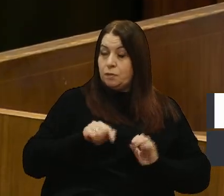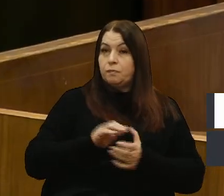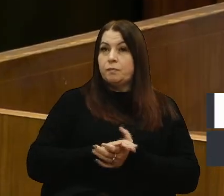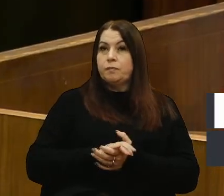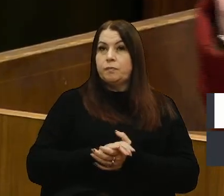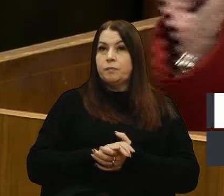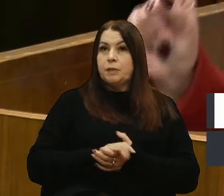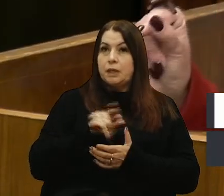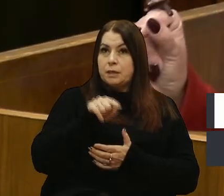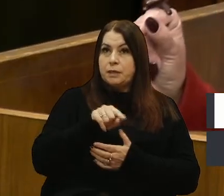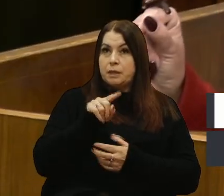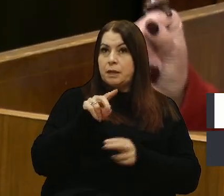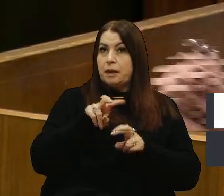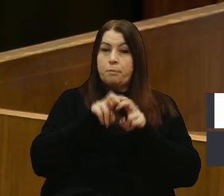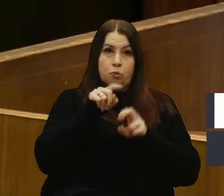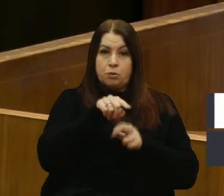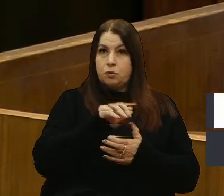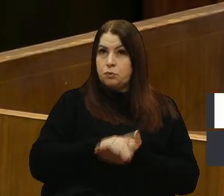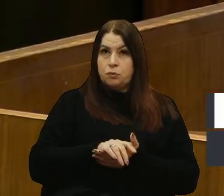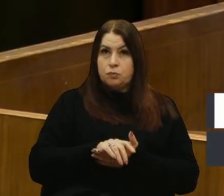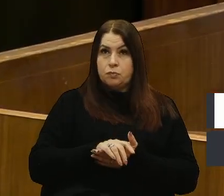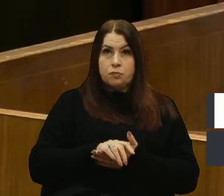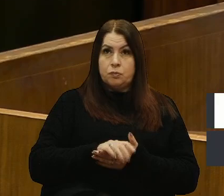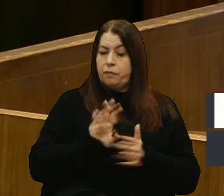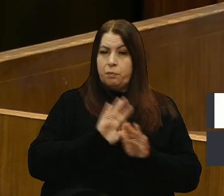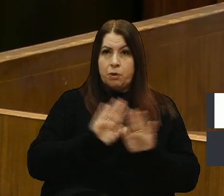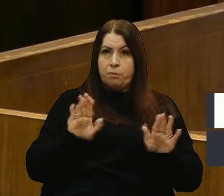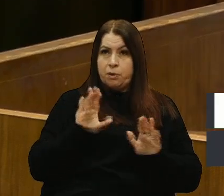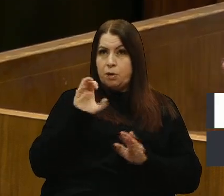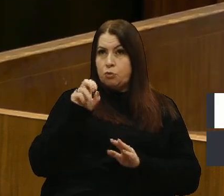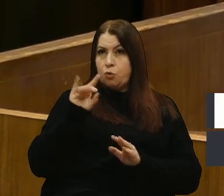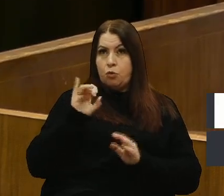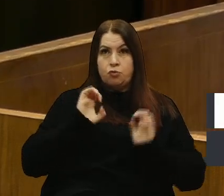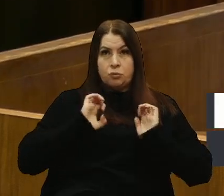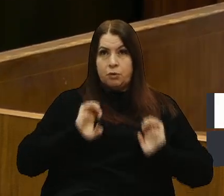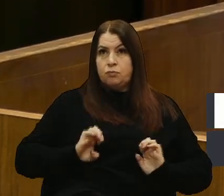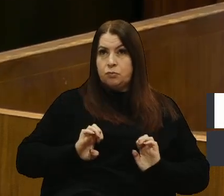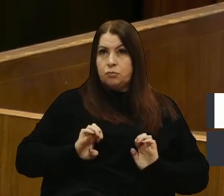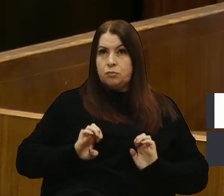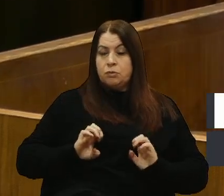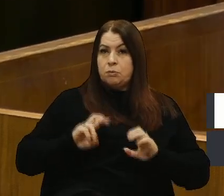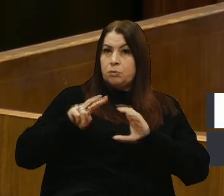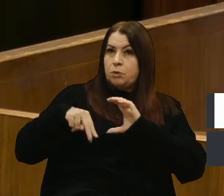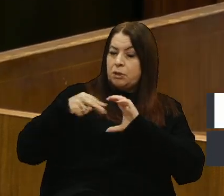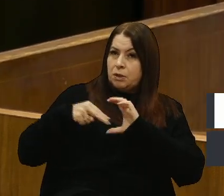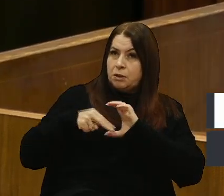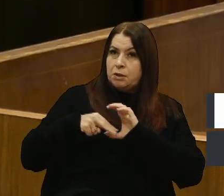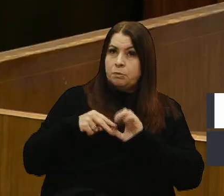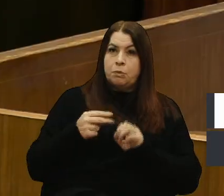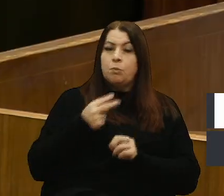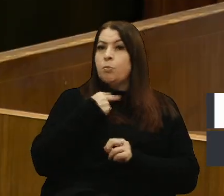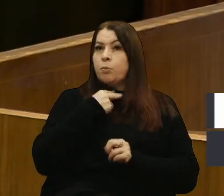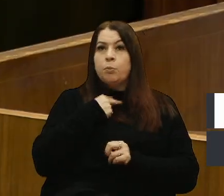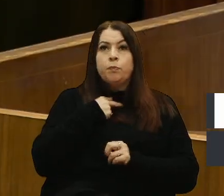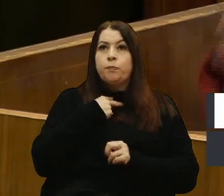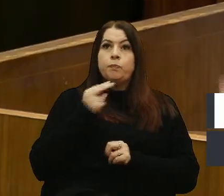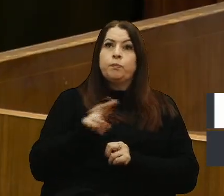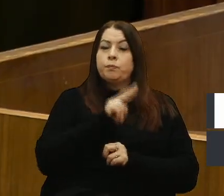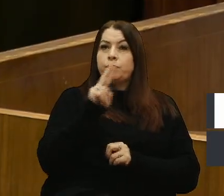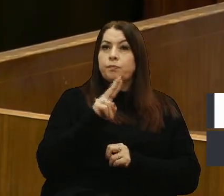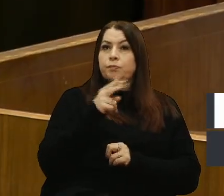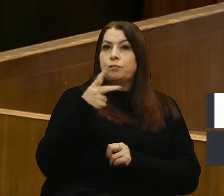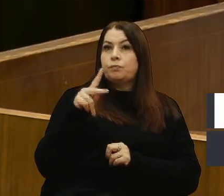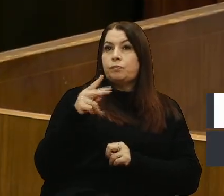coisa, se é para isso, nós vamos acabar com o Código de Ética. Porque se a Câmara não pode usar as